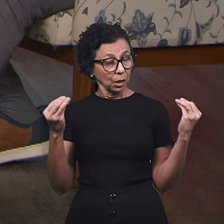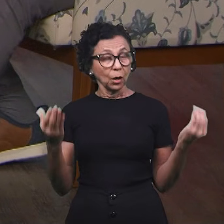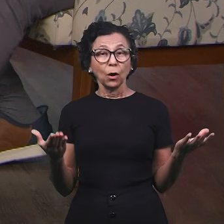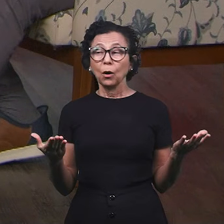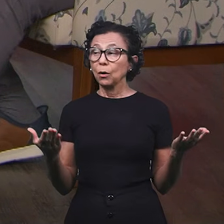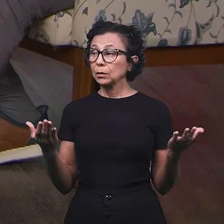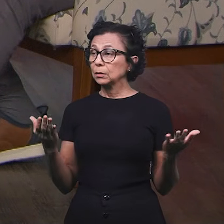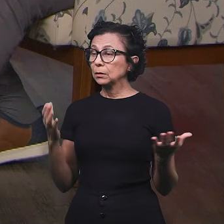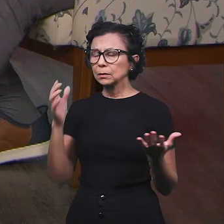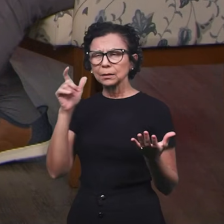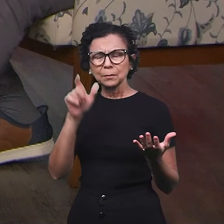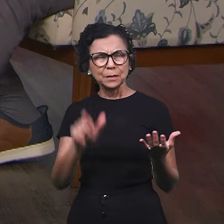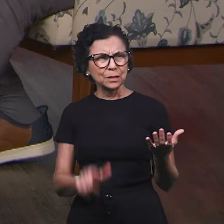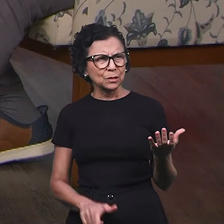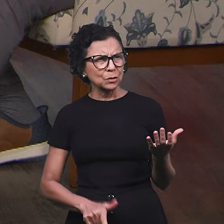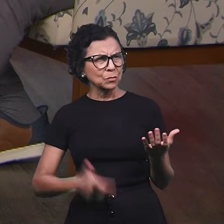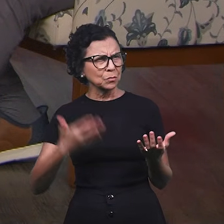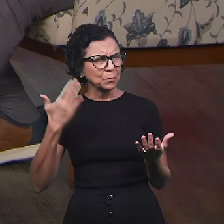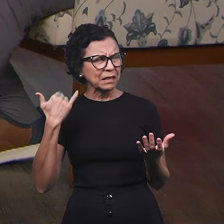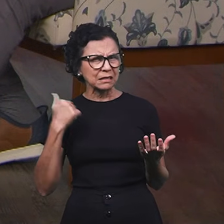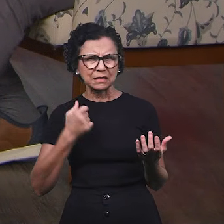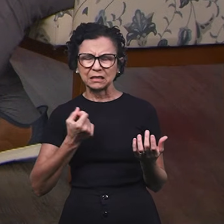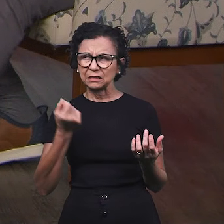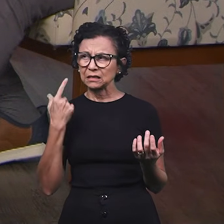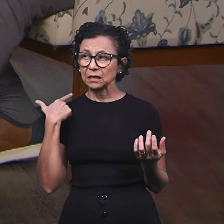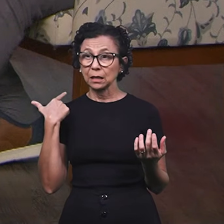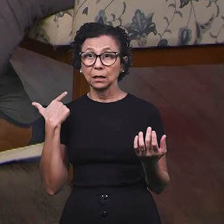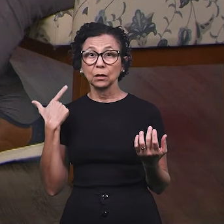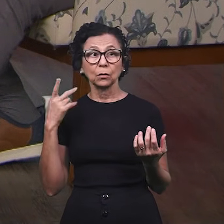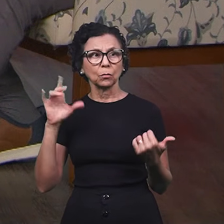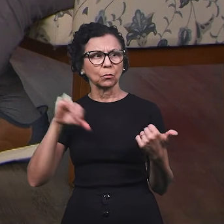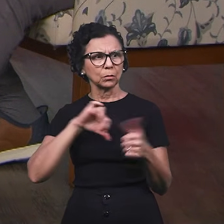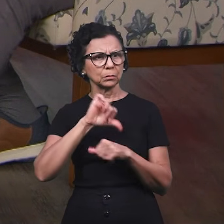beleza, né? Que olha que testemunho, olha que experiência, que milagre